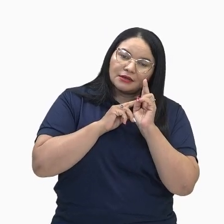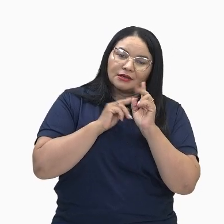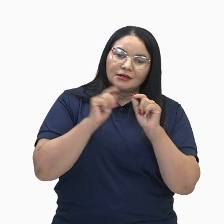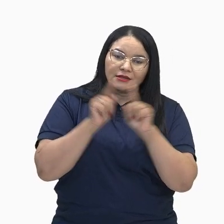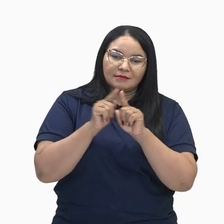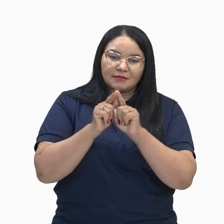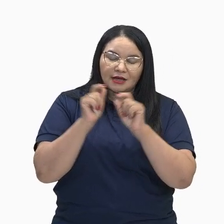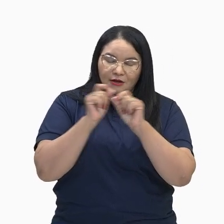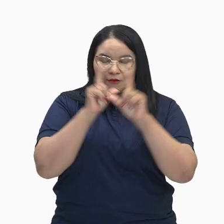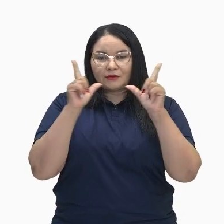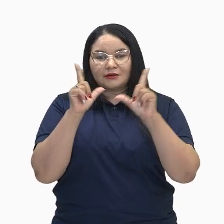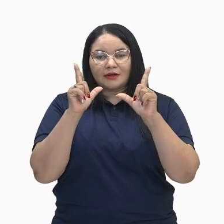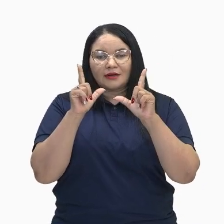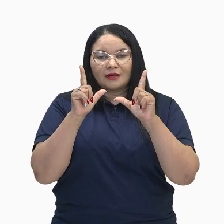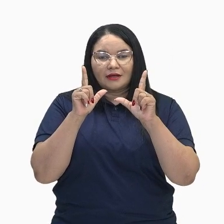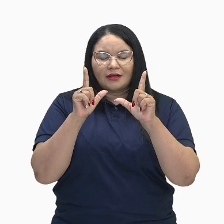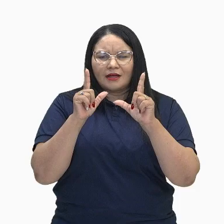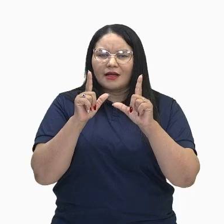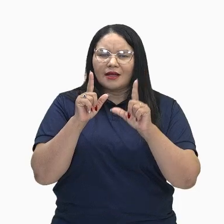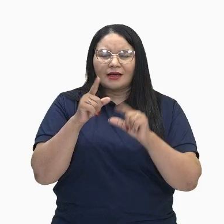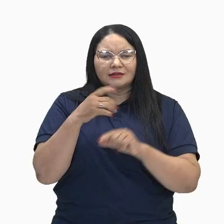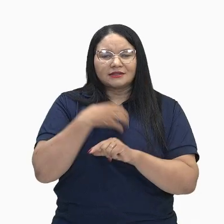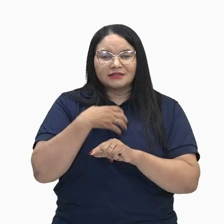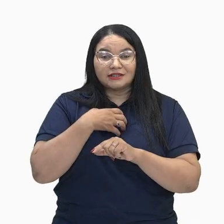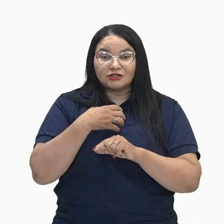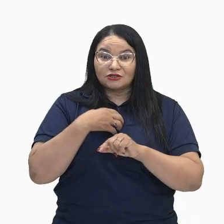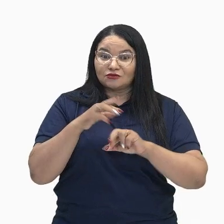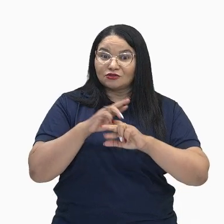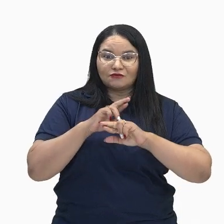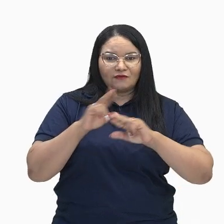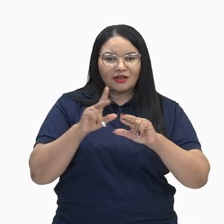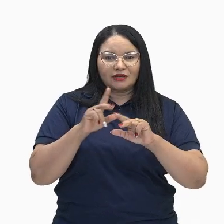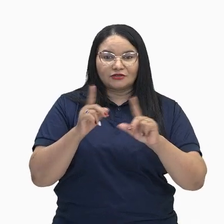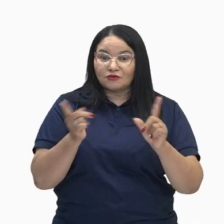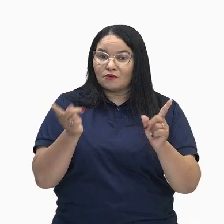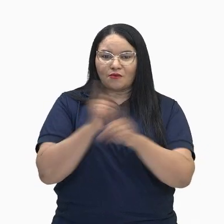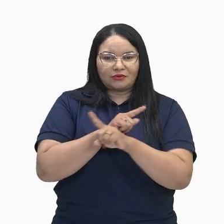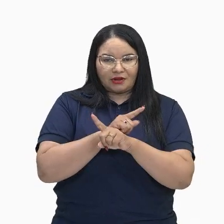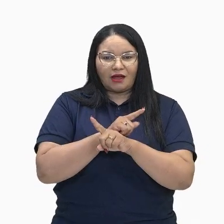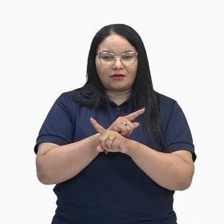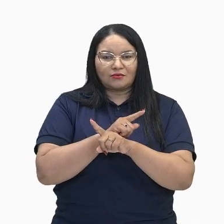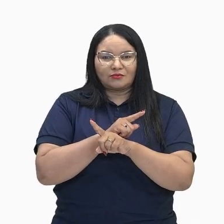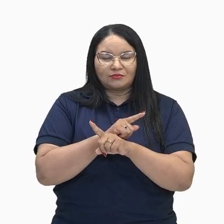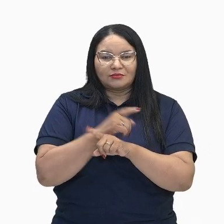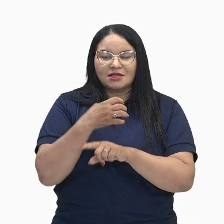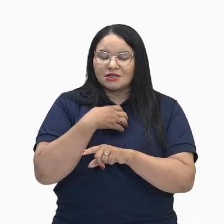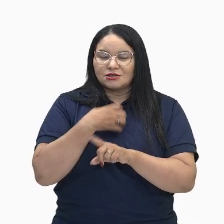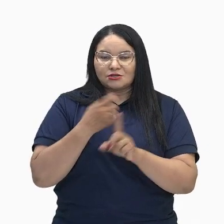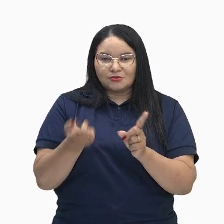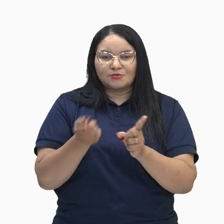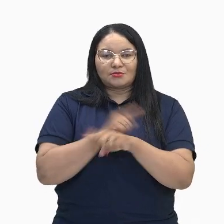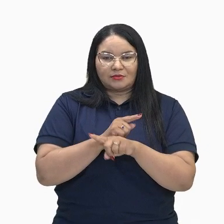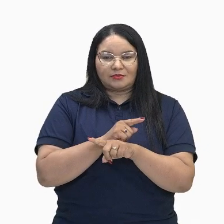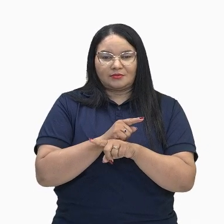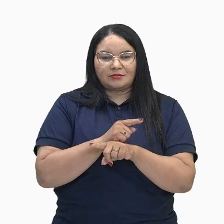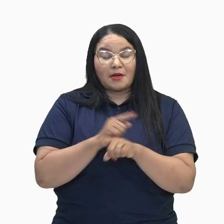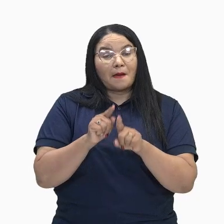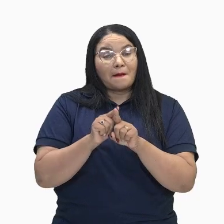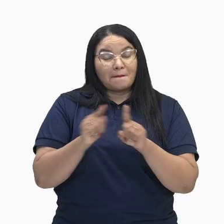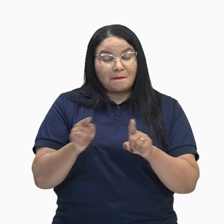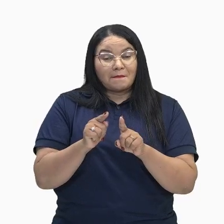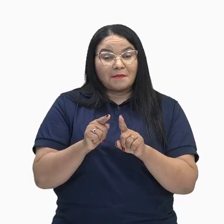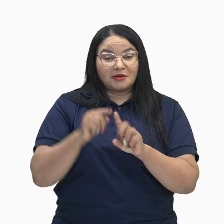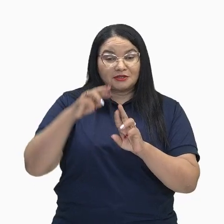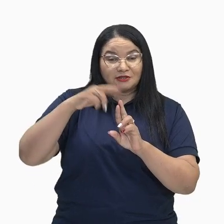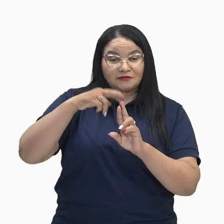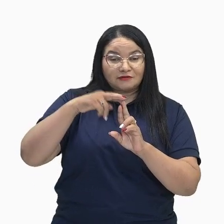né, acordado, tem sentidos opostos, né, sentidos contrários. Só que nós vamos ter o mesmo referente,